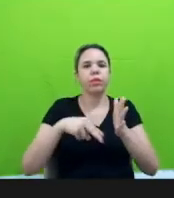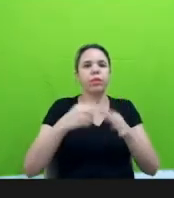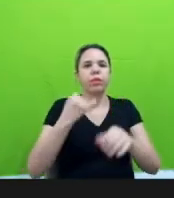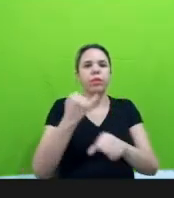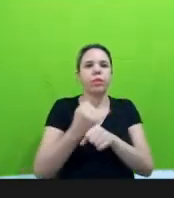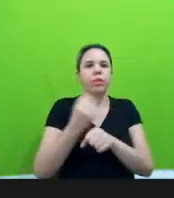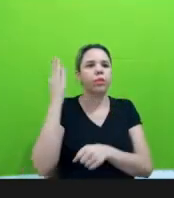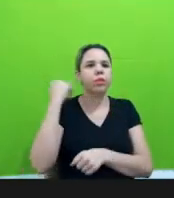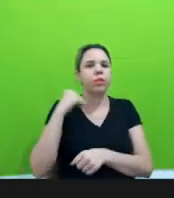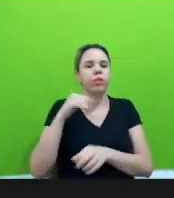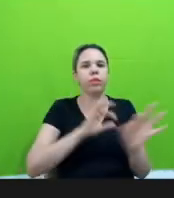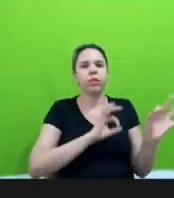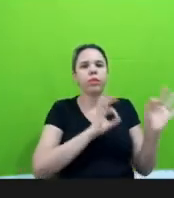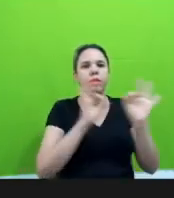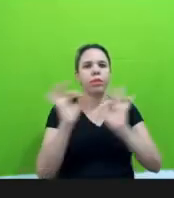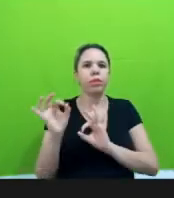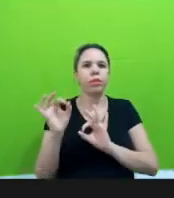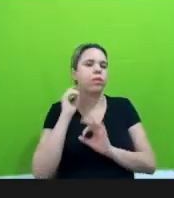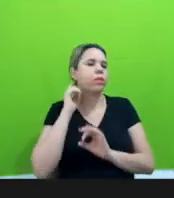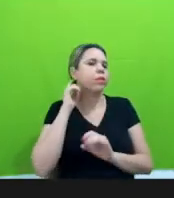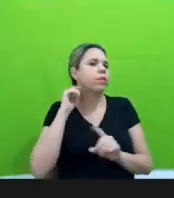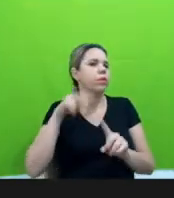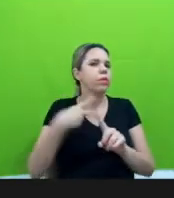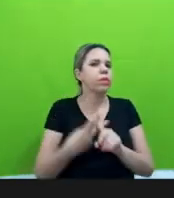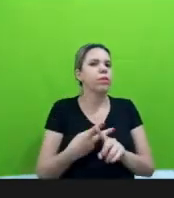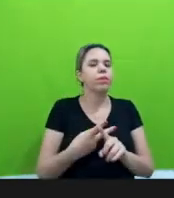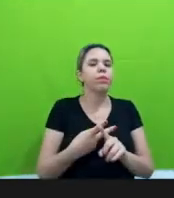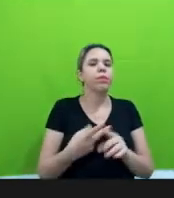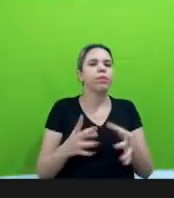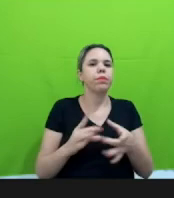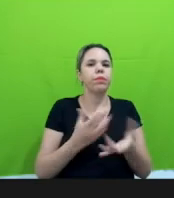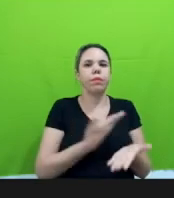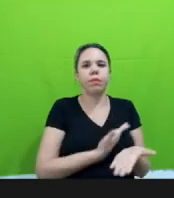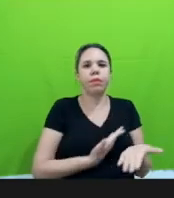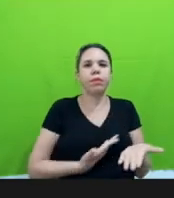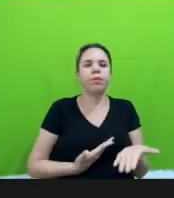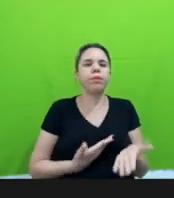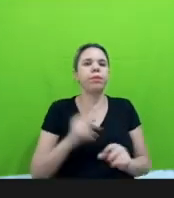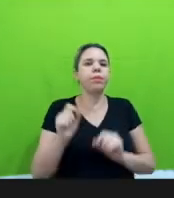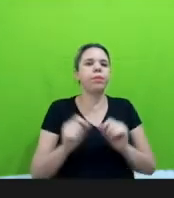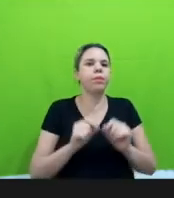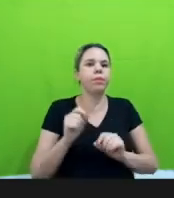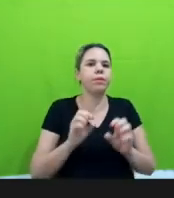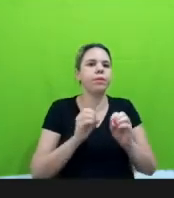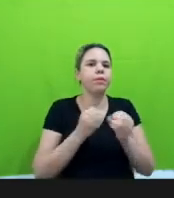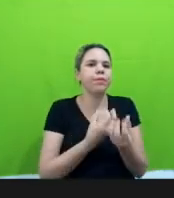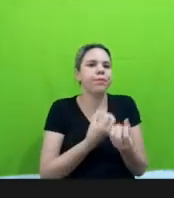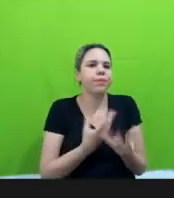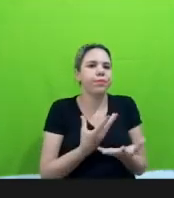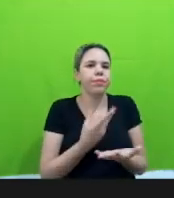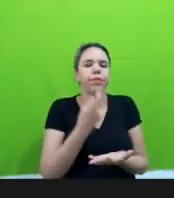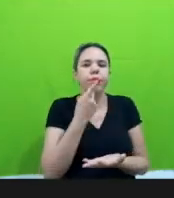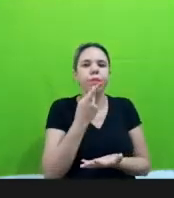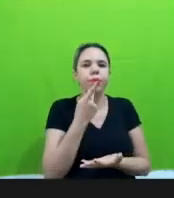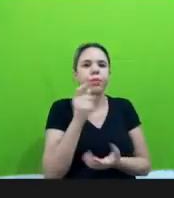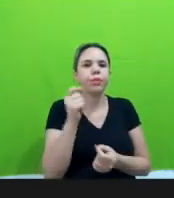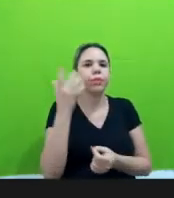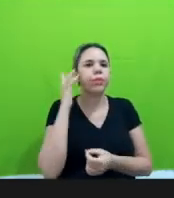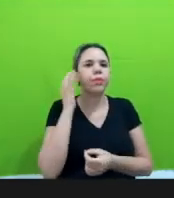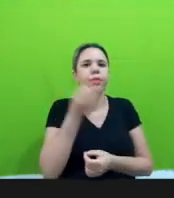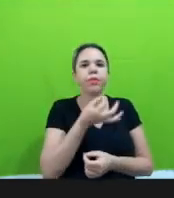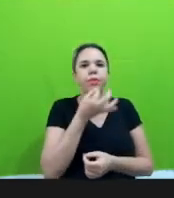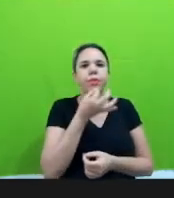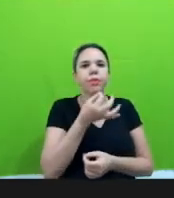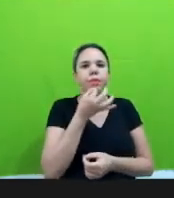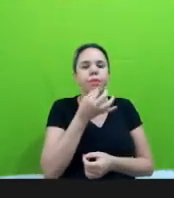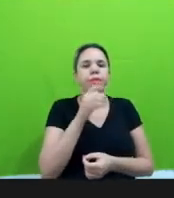acompanhar o relatório, que se debruça sobre os dados da União em si. Mas, assim, dando só dois dedos de prosa sobre o que, que eu acho em relação à questão da